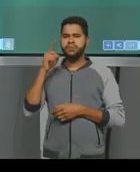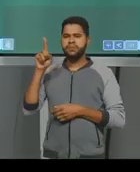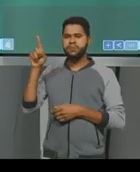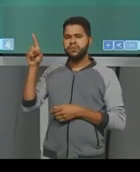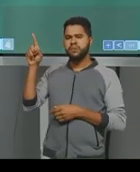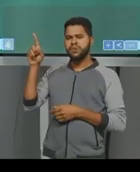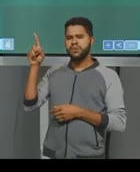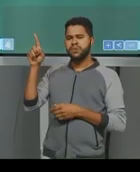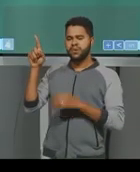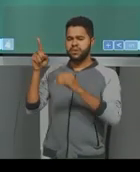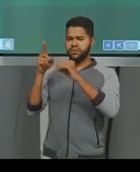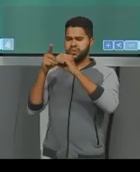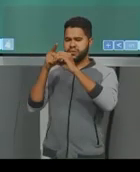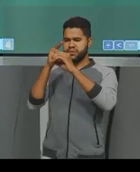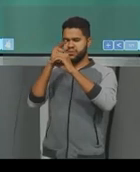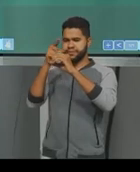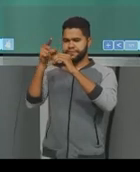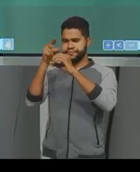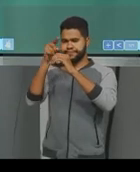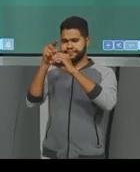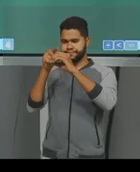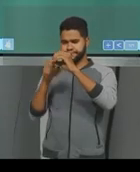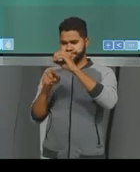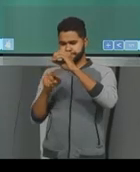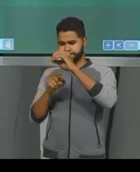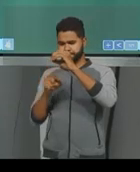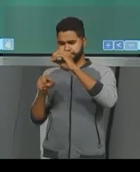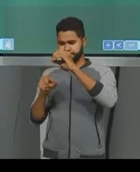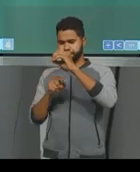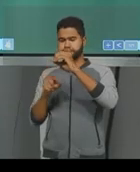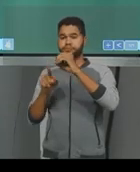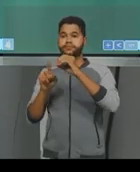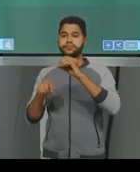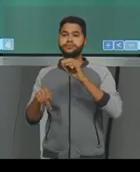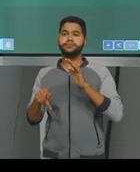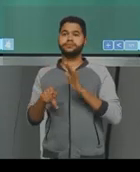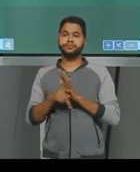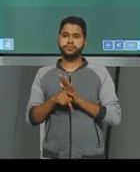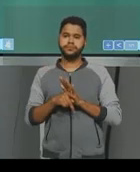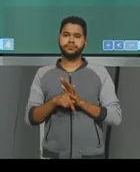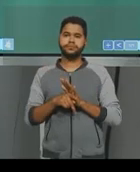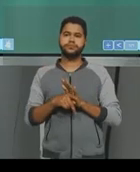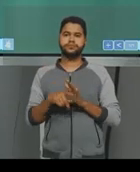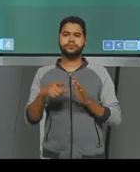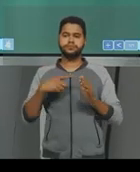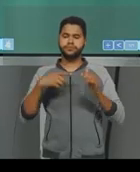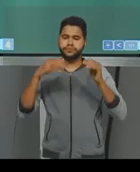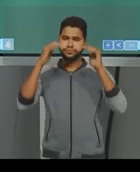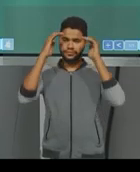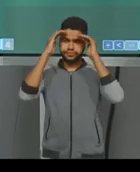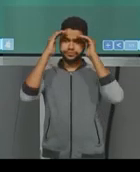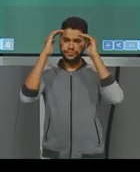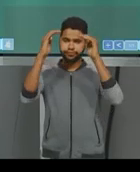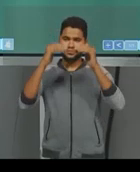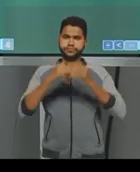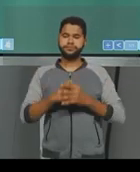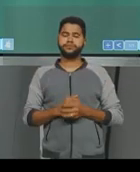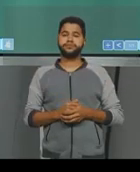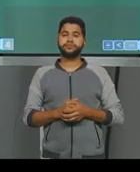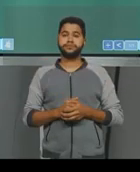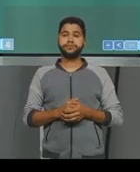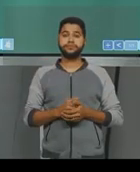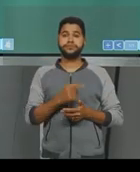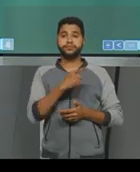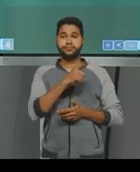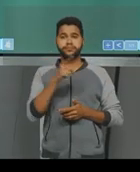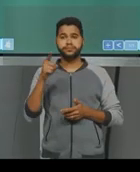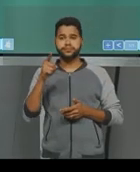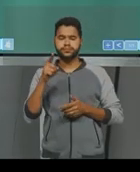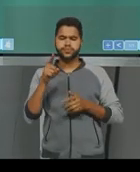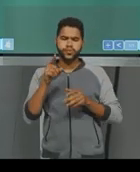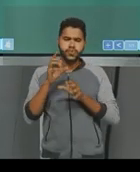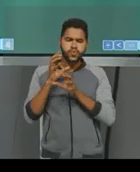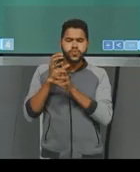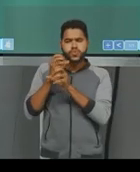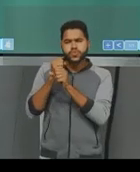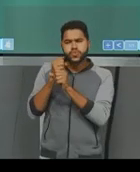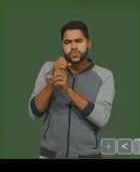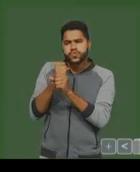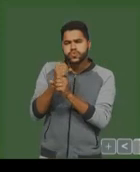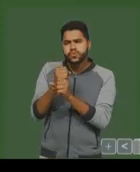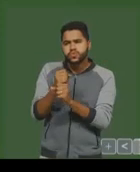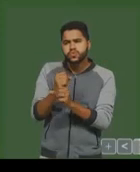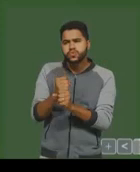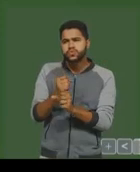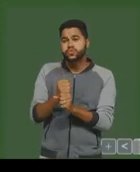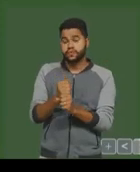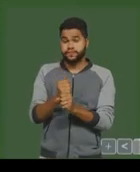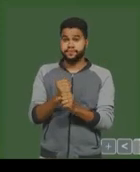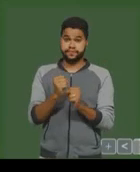Né? Então, a razão de ouro é exatamente a razão que obedece a isso. Você fazendo uma conta, né? Porque olha só,